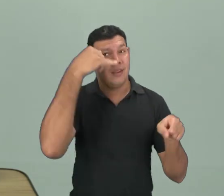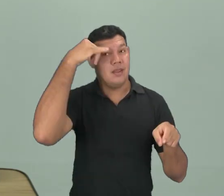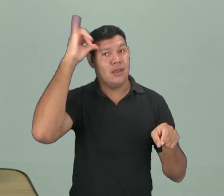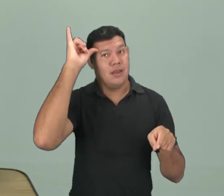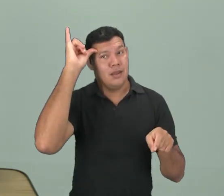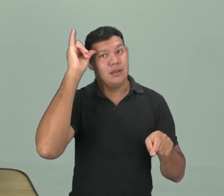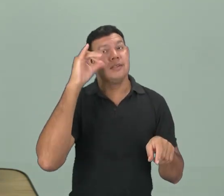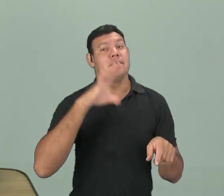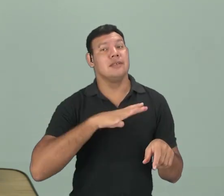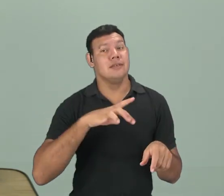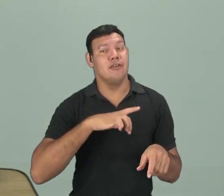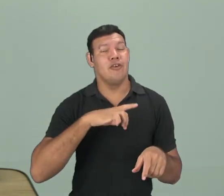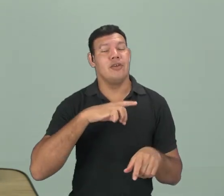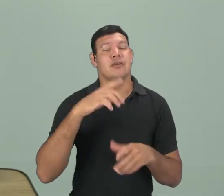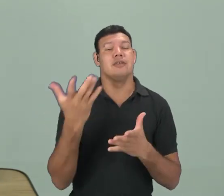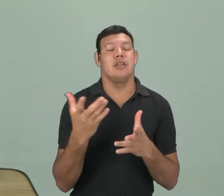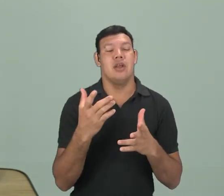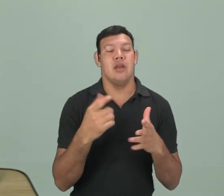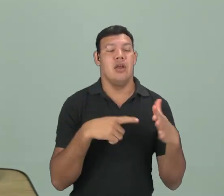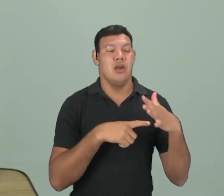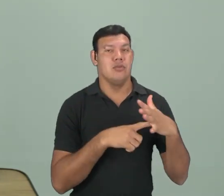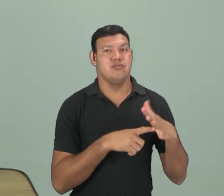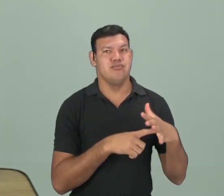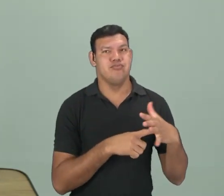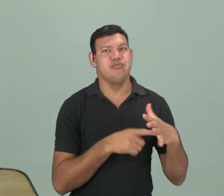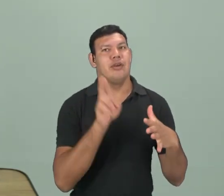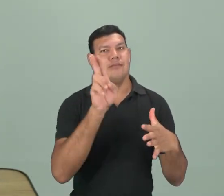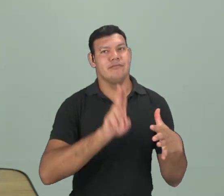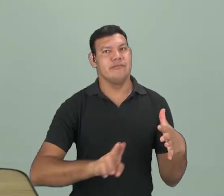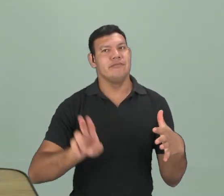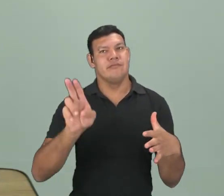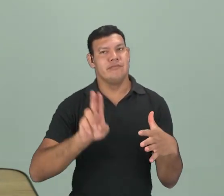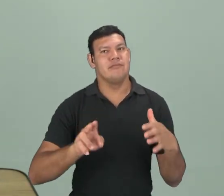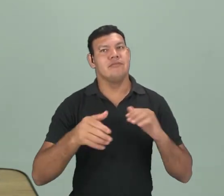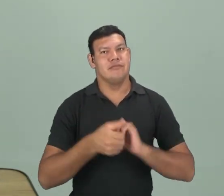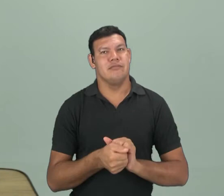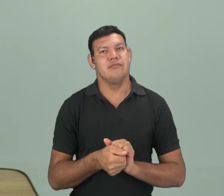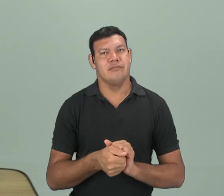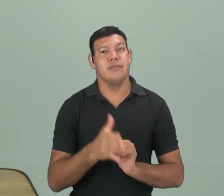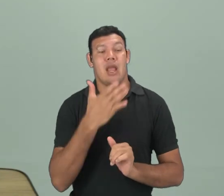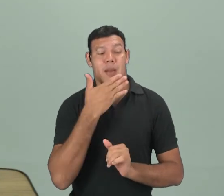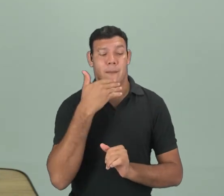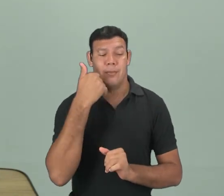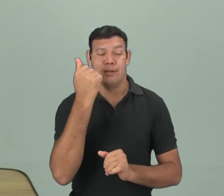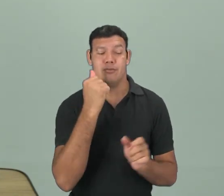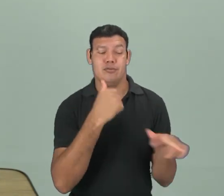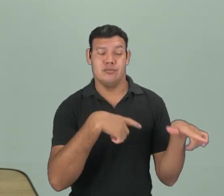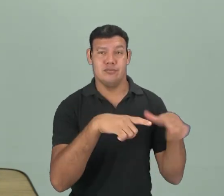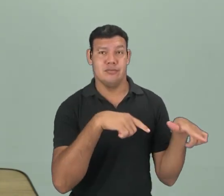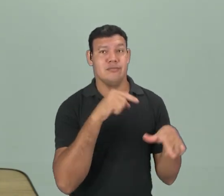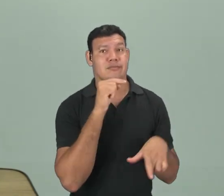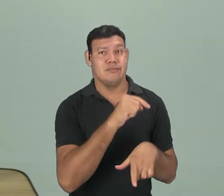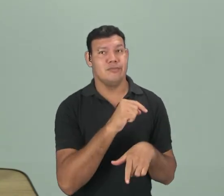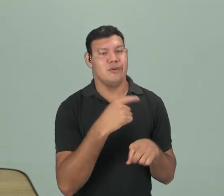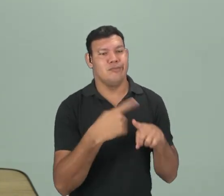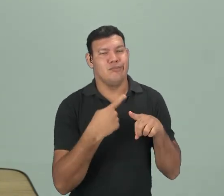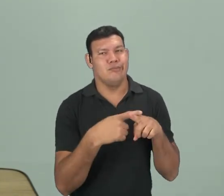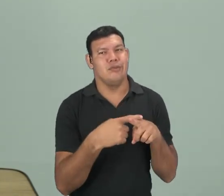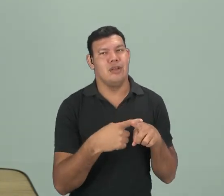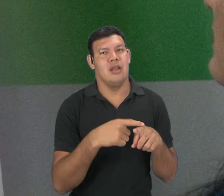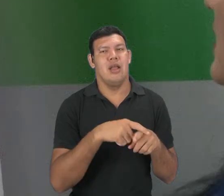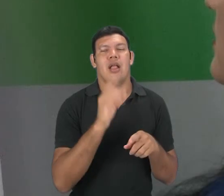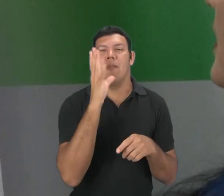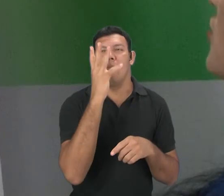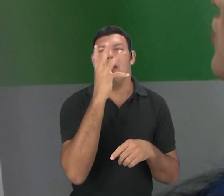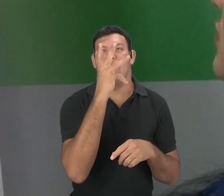chamado mecanização. O que é isso? Máquinas no campo para, né, melhorar esse trabalho lá no campo, já que era feito manual. Se